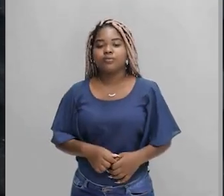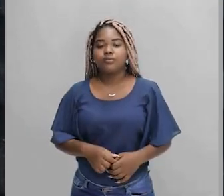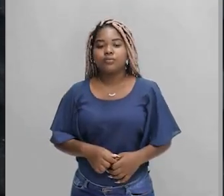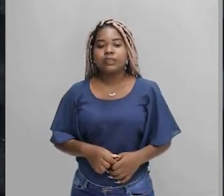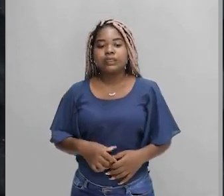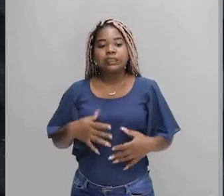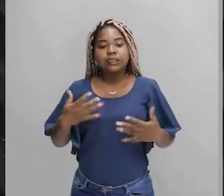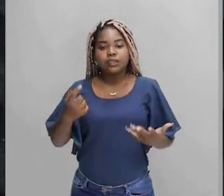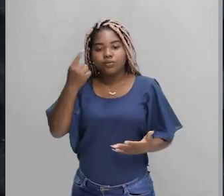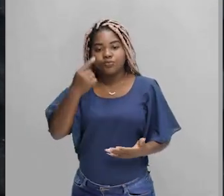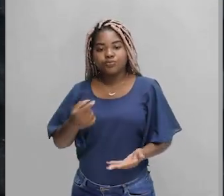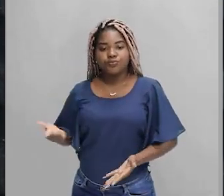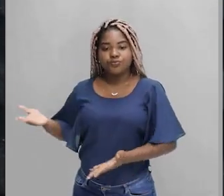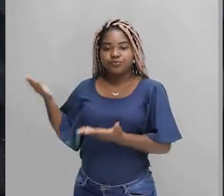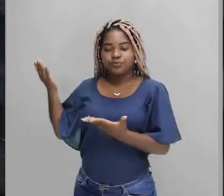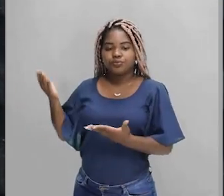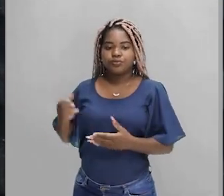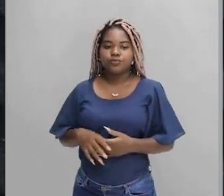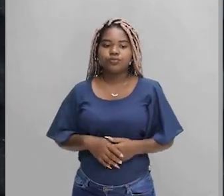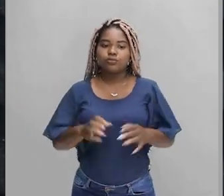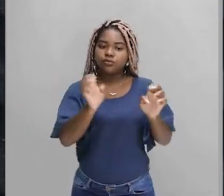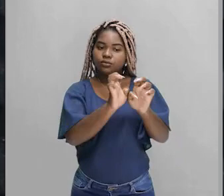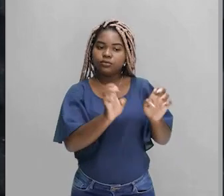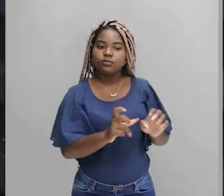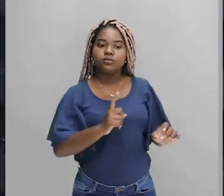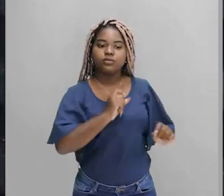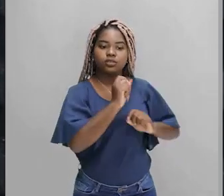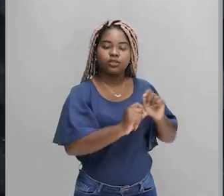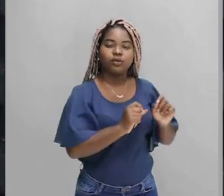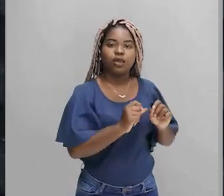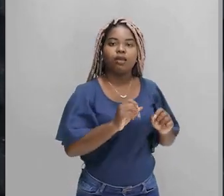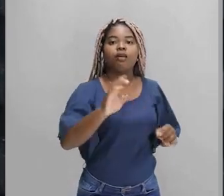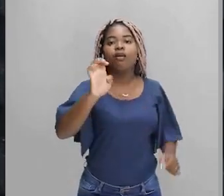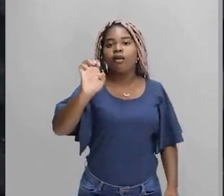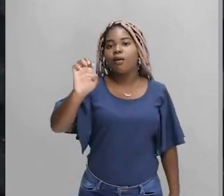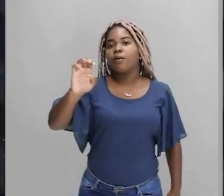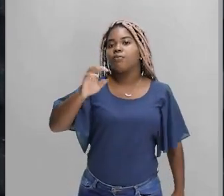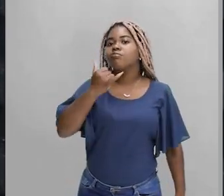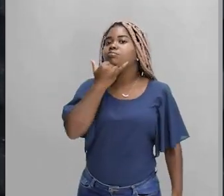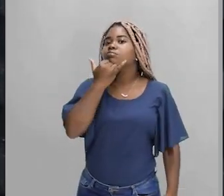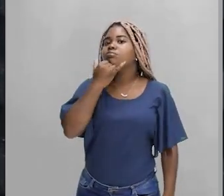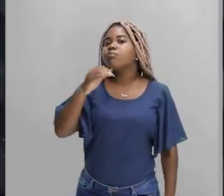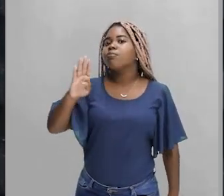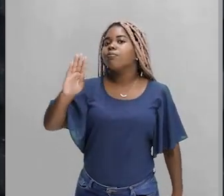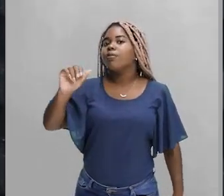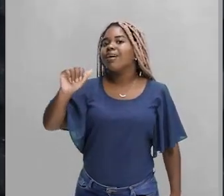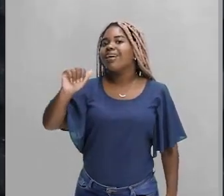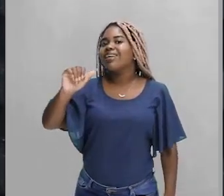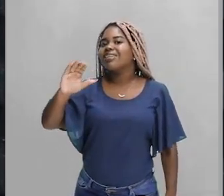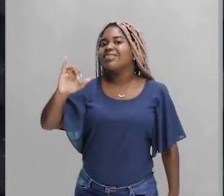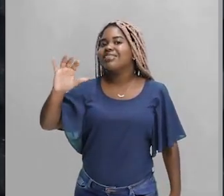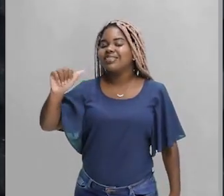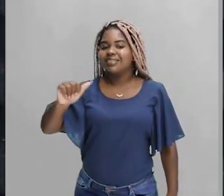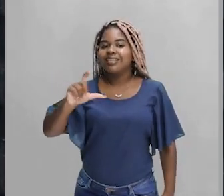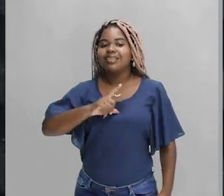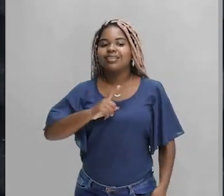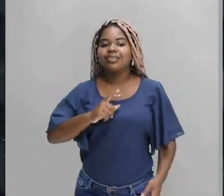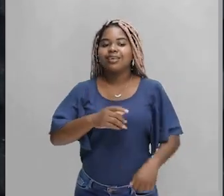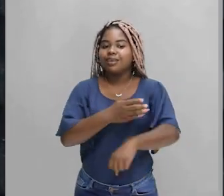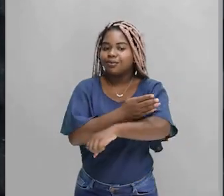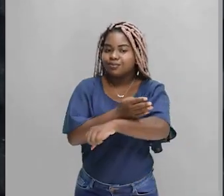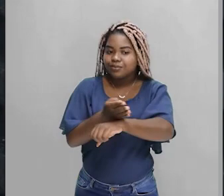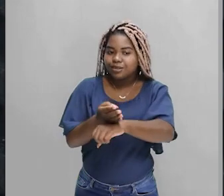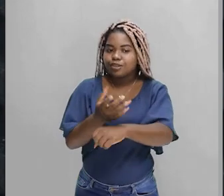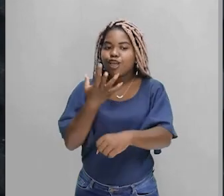ao Maranhão, grande parte da nossa estrutura está situada em área de bacia sedimental, aqui em branquinho aqui, tá certo? O